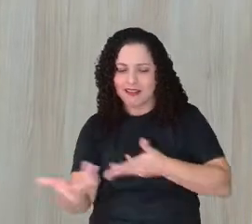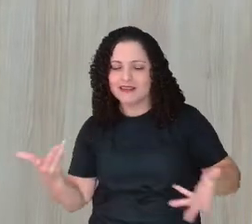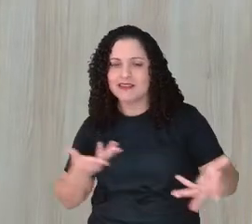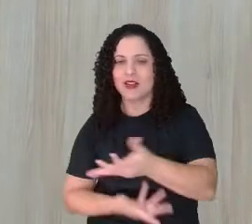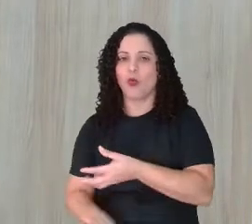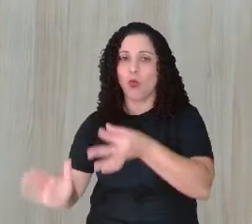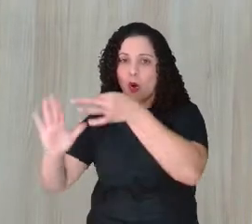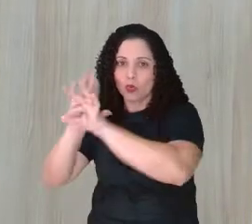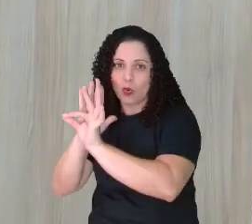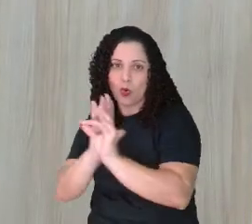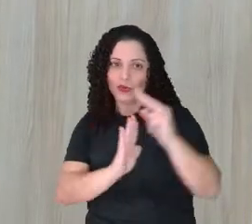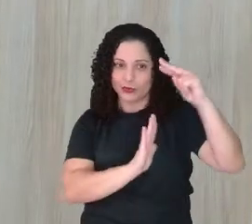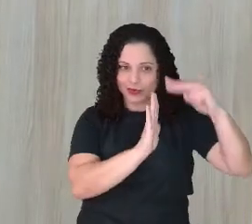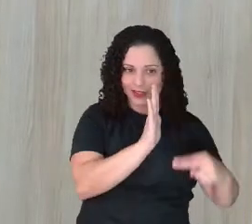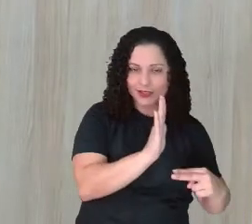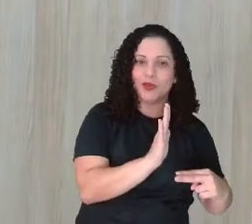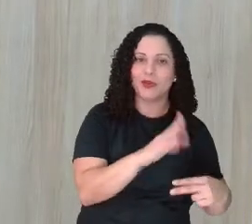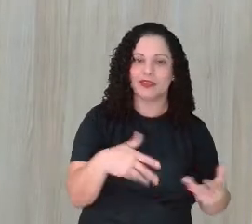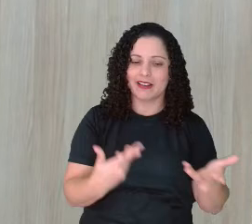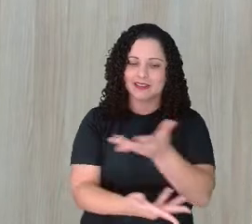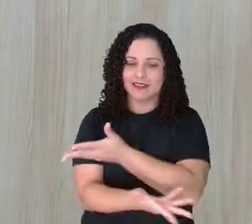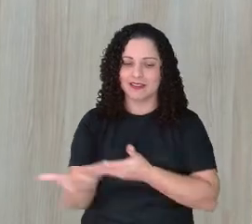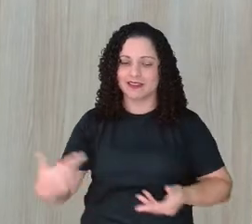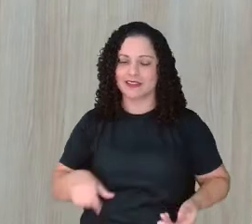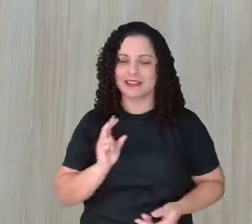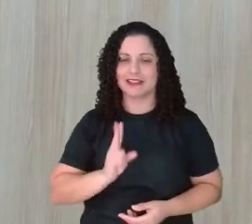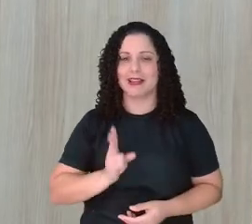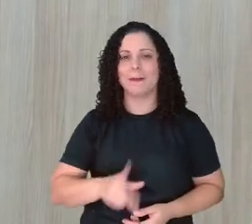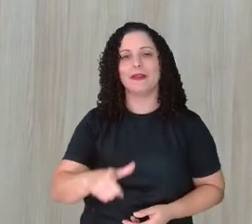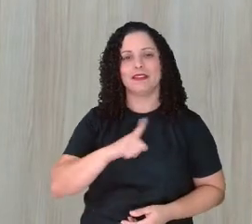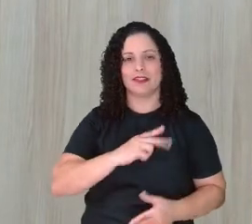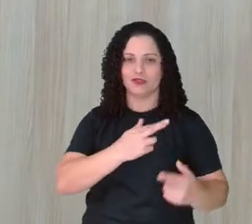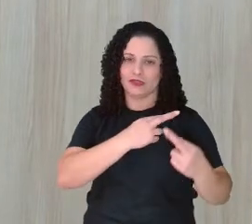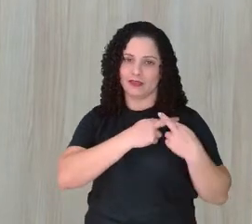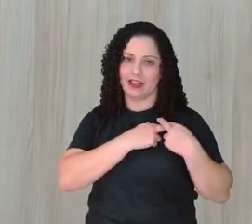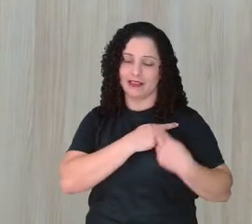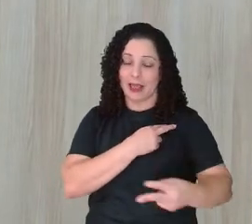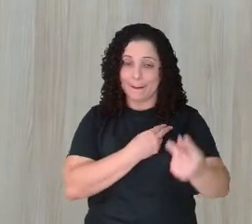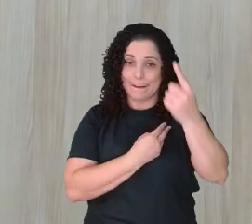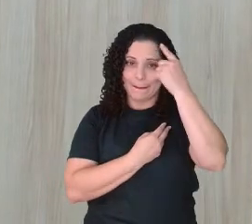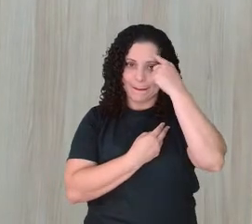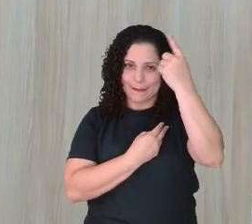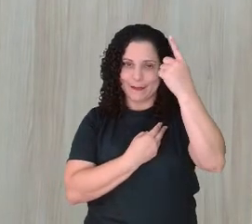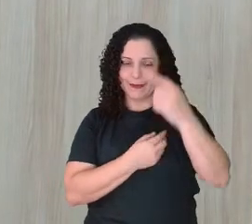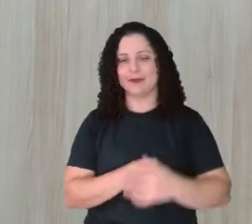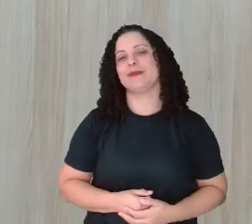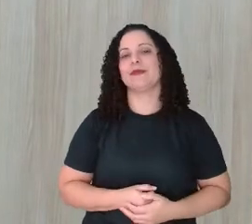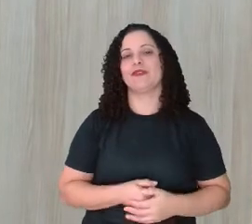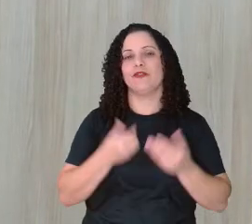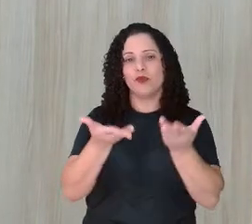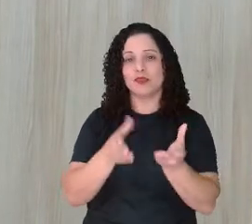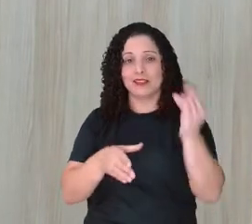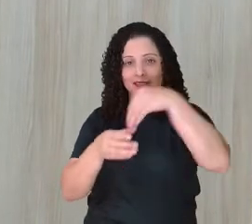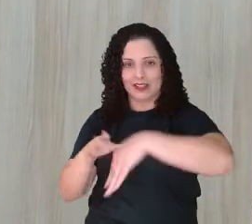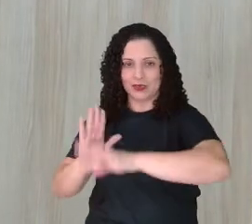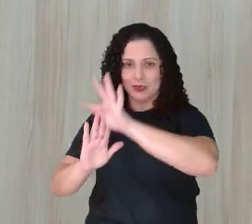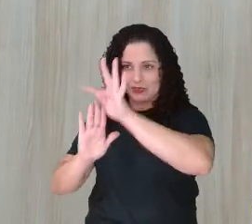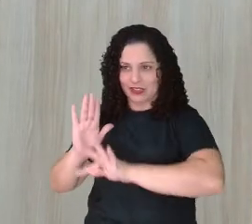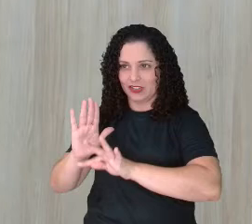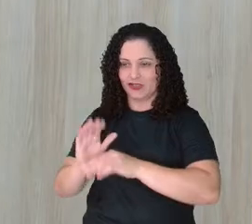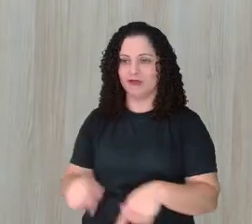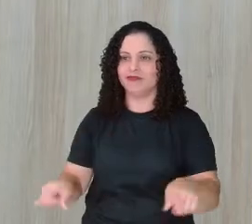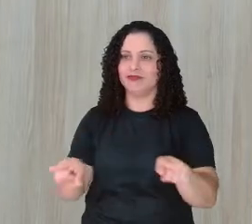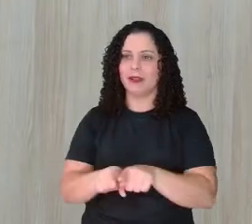autor e leitor. Sempre tenha isso na mente, dessa responsabilidade. Você faz parte do texto, tá? E